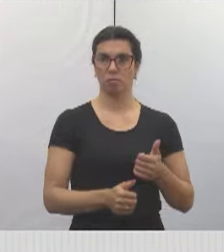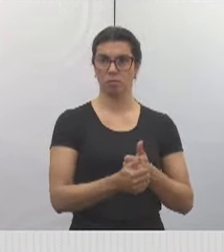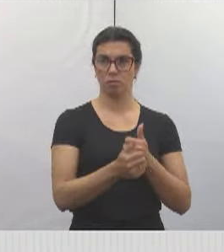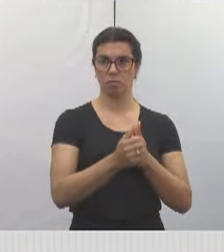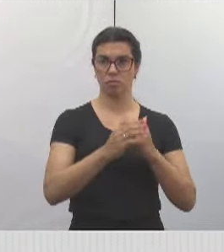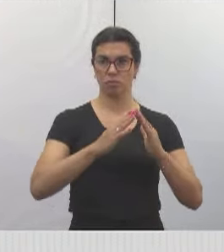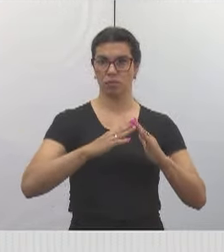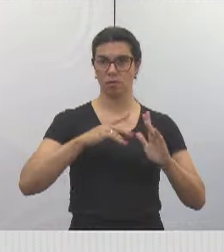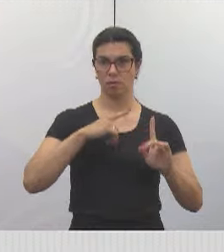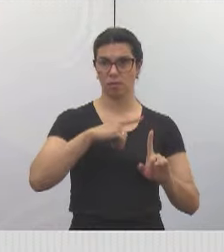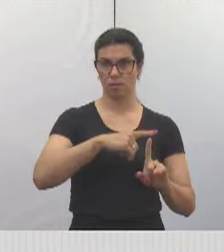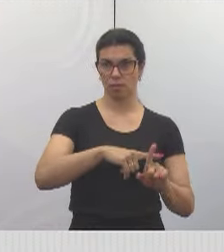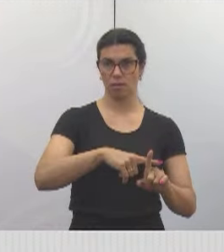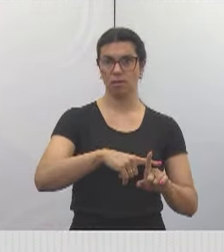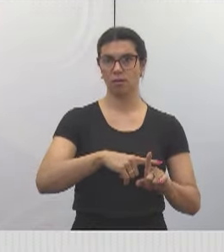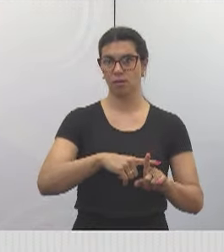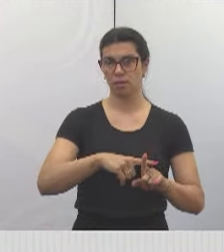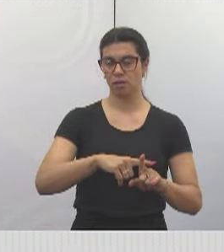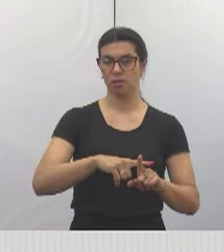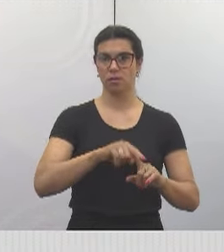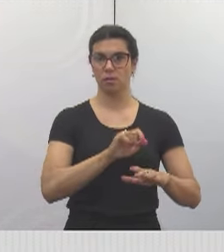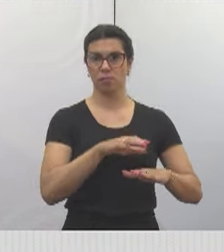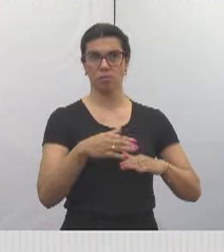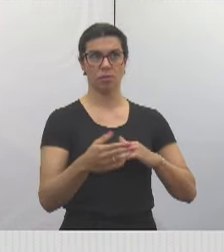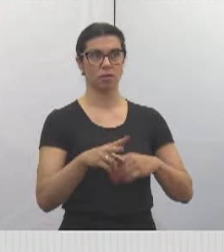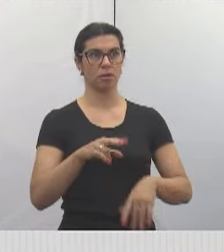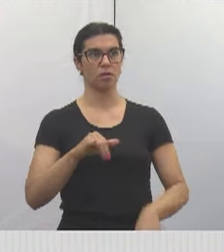no bairro Vila Zezé.